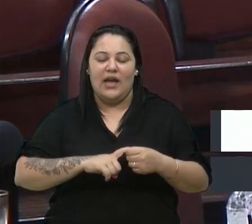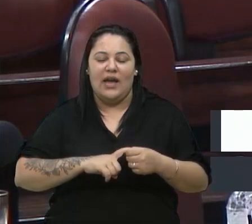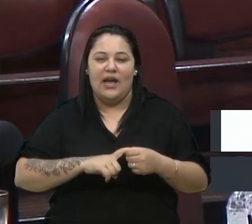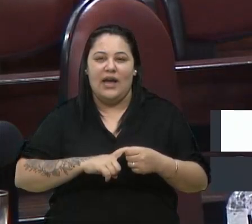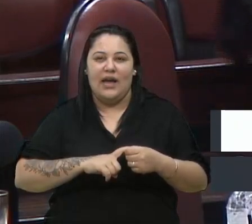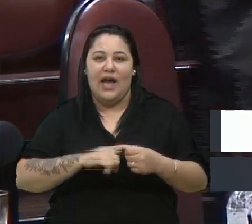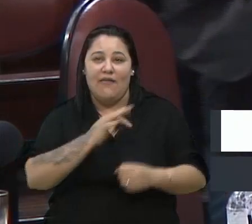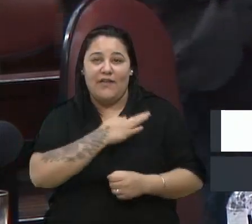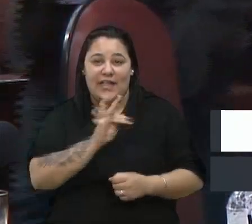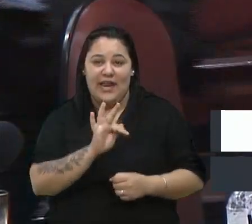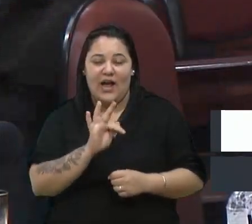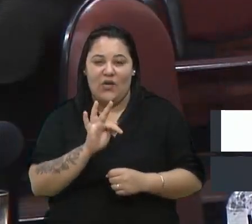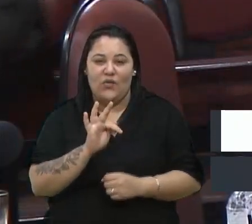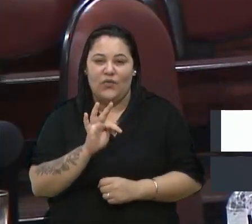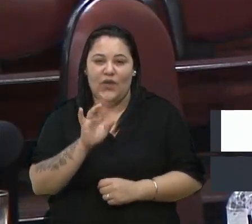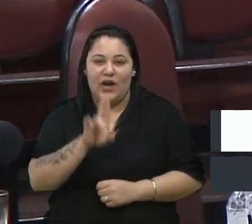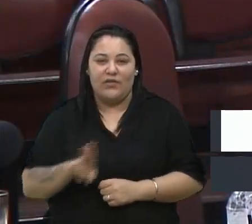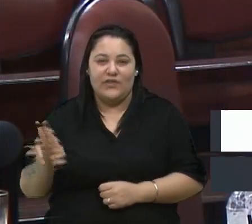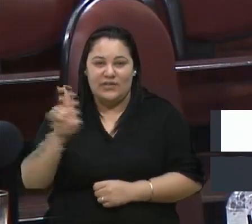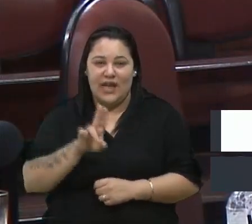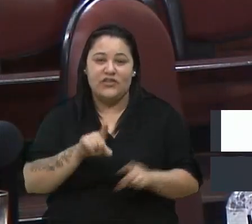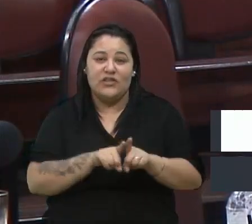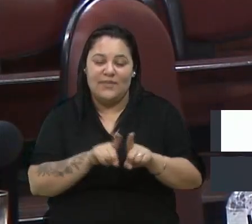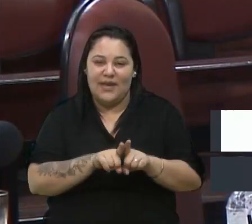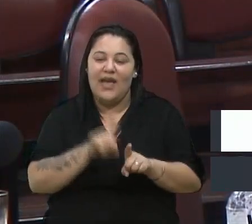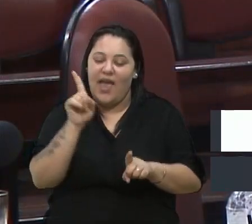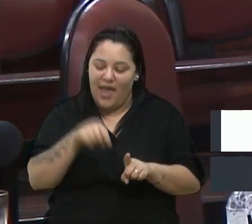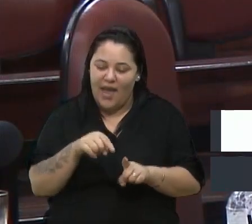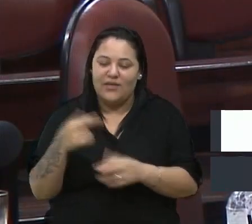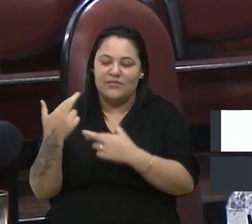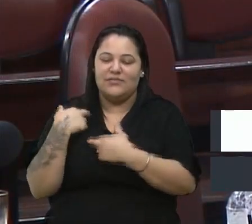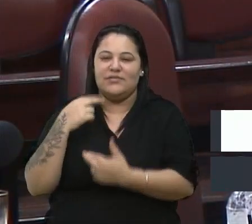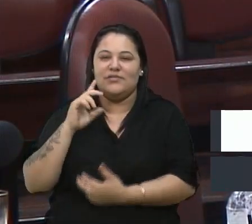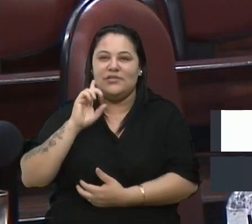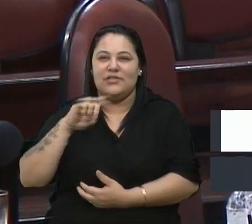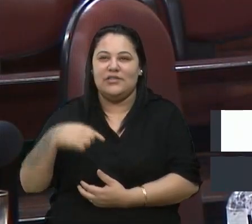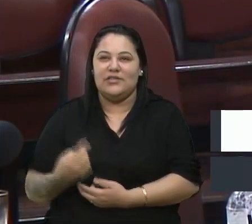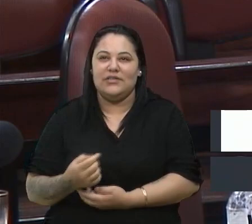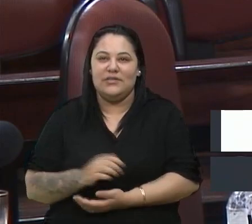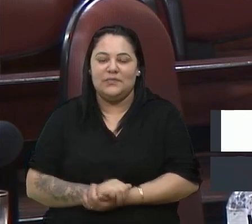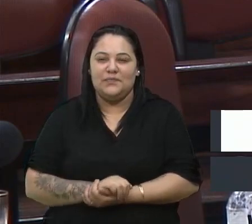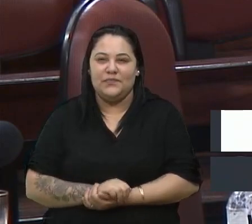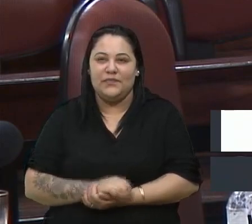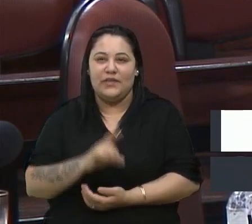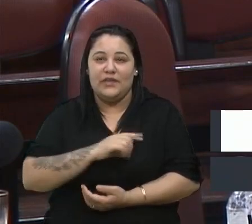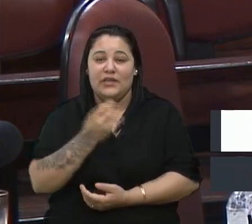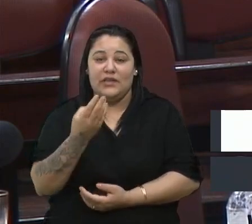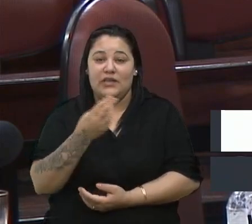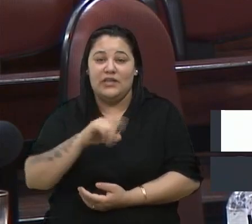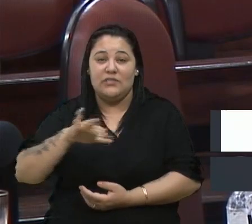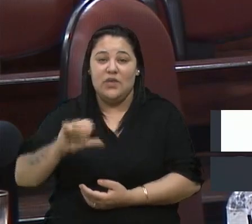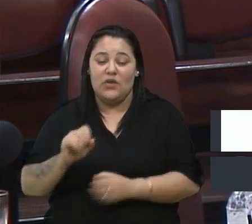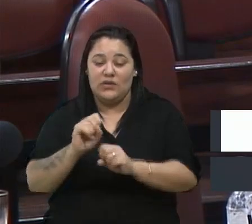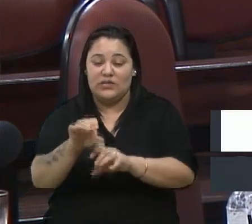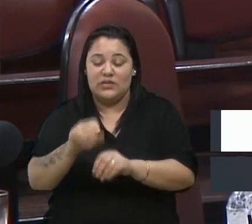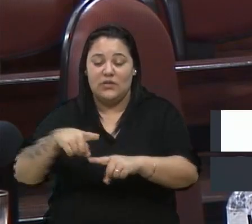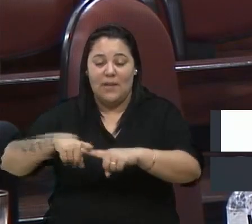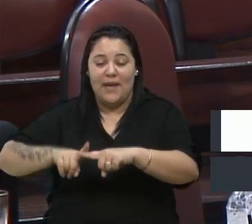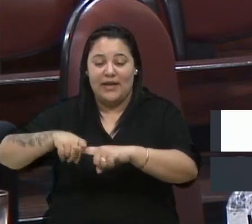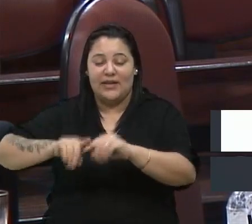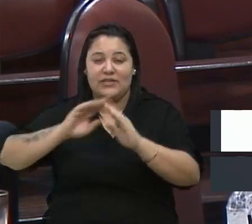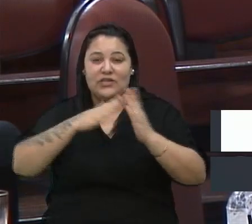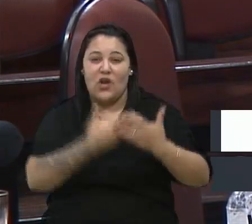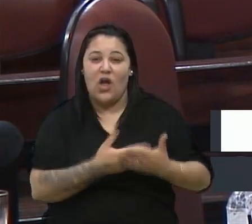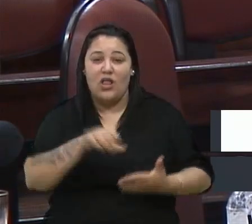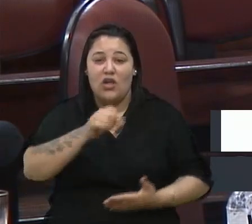vão... 3 milhões investidos em educação aqui para os parquinhos das nossas escolas. 9 milhões para os hospitais aqui que foram